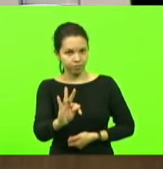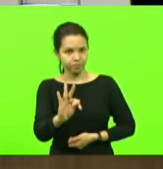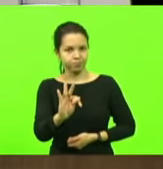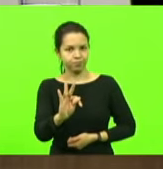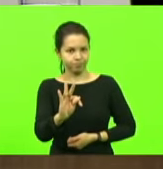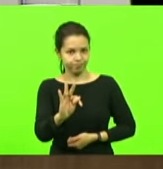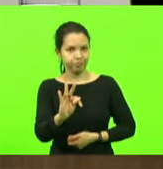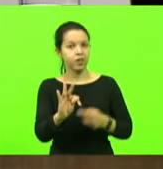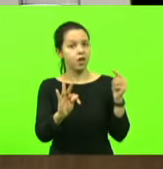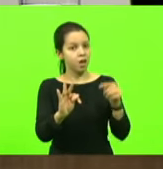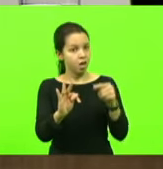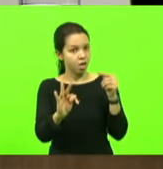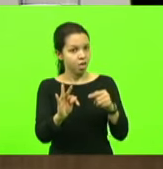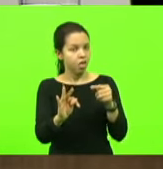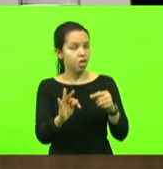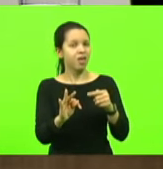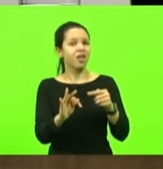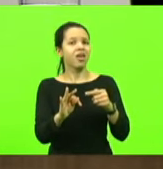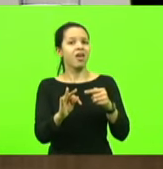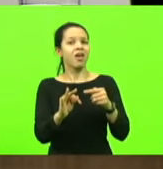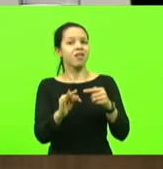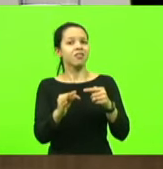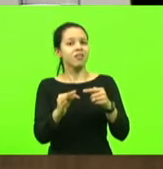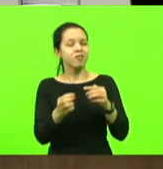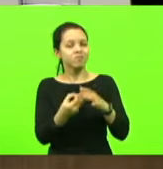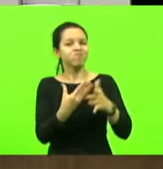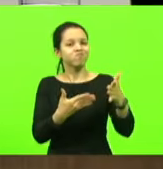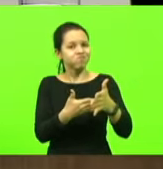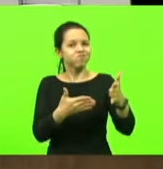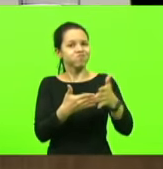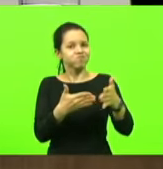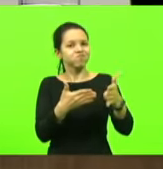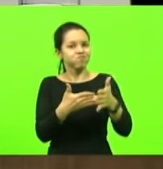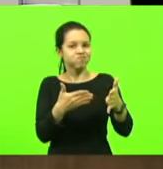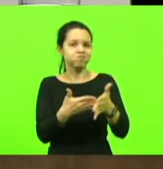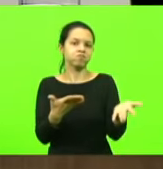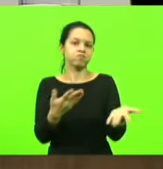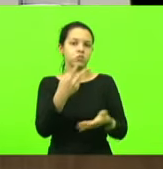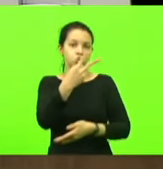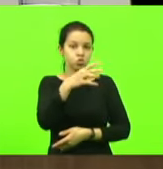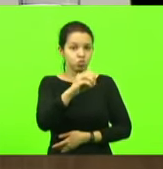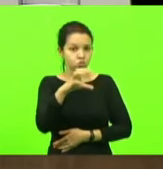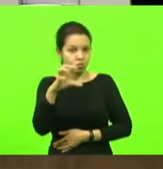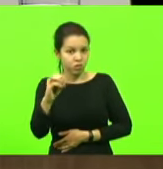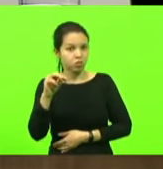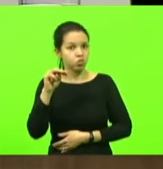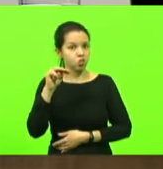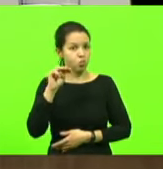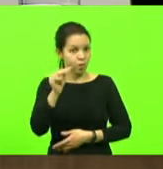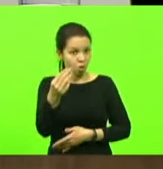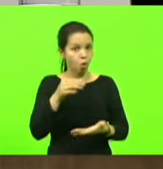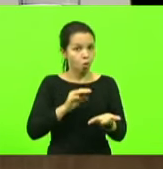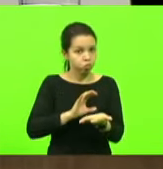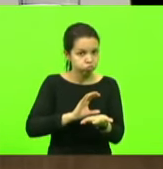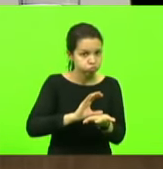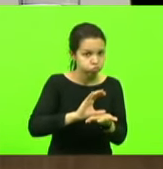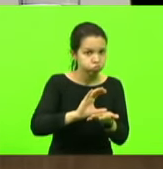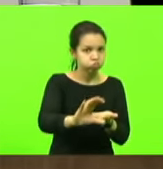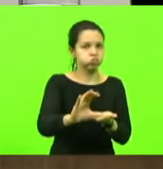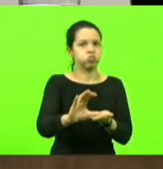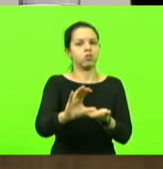o DENIT criou tanta dificuldade para que esses 200 milhões fossem aplicados